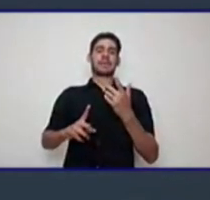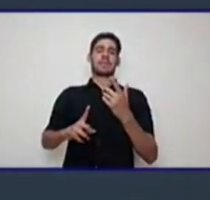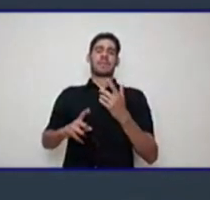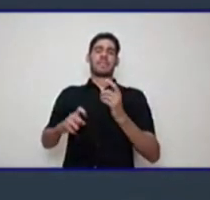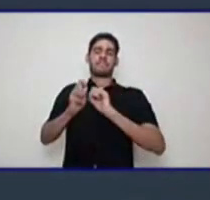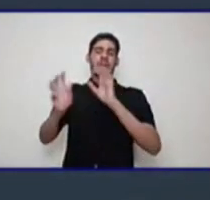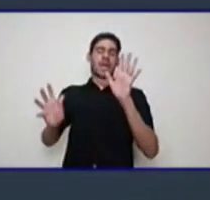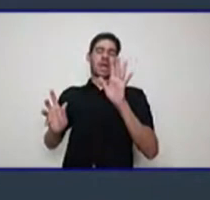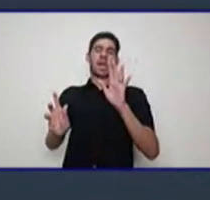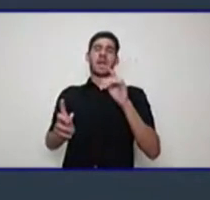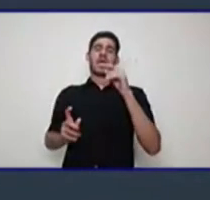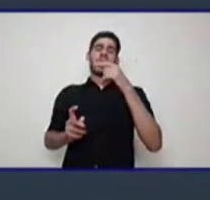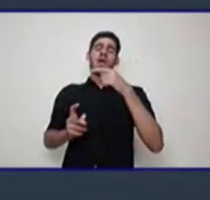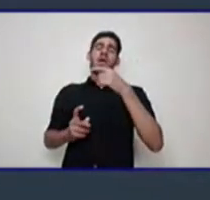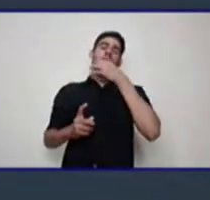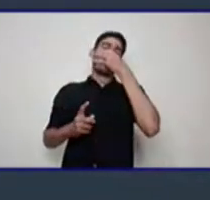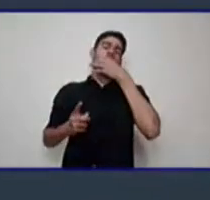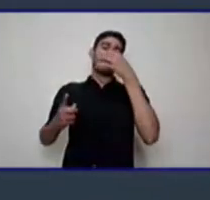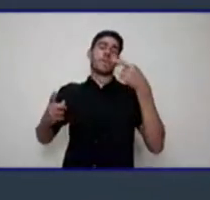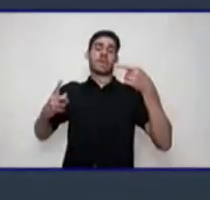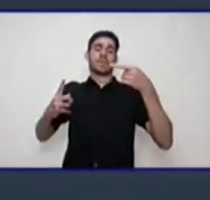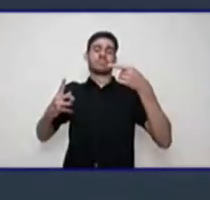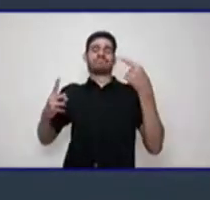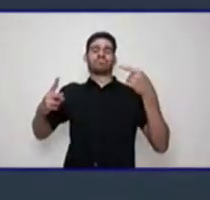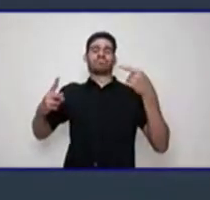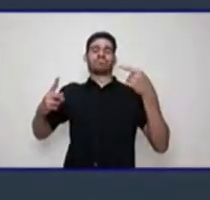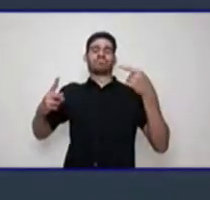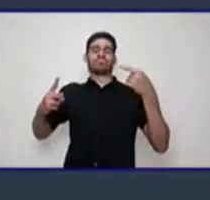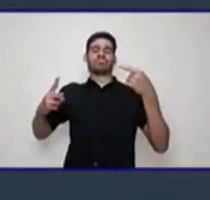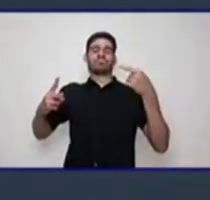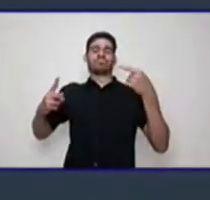nesse dissenso entre os dissensos, por assim dizer.